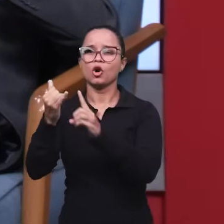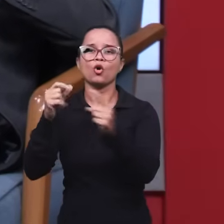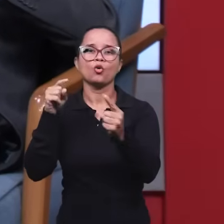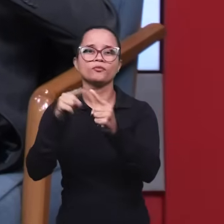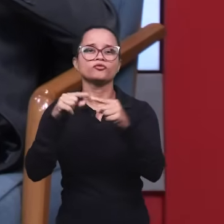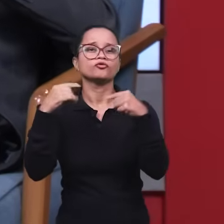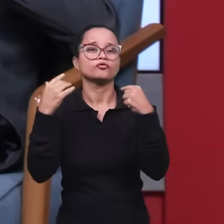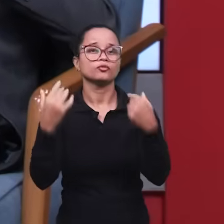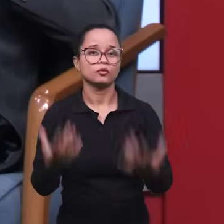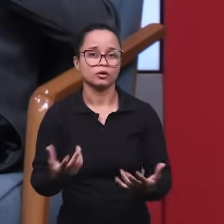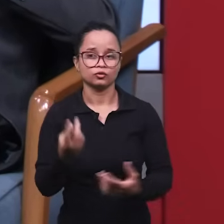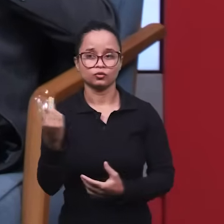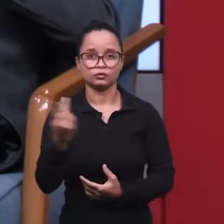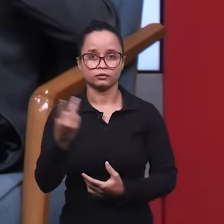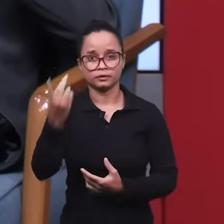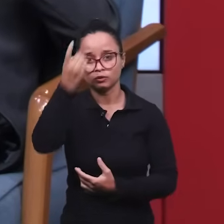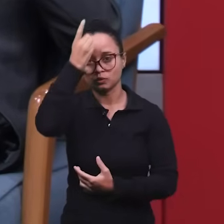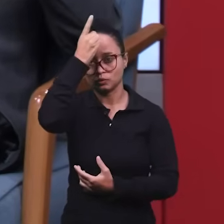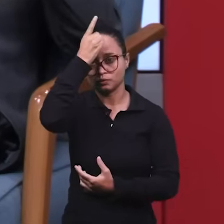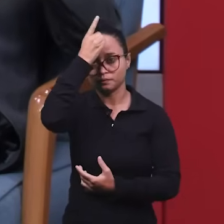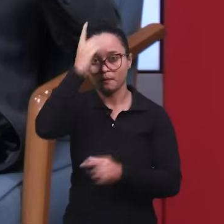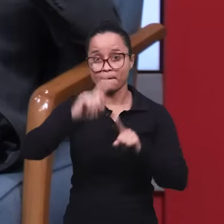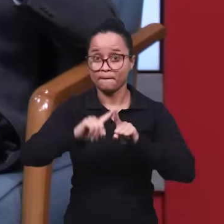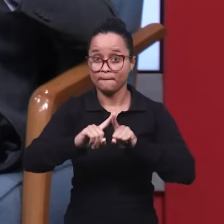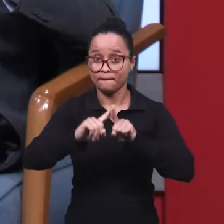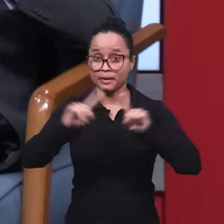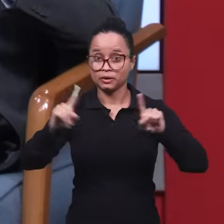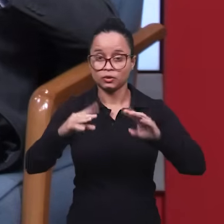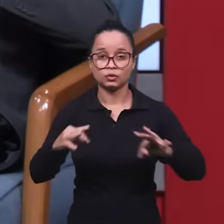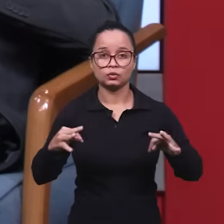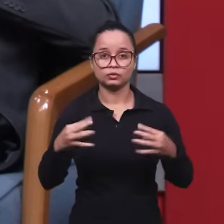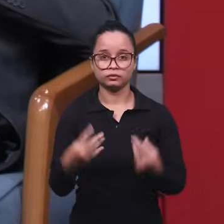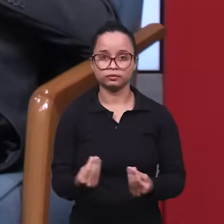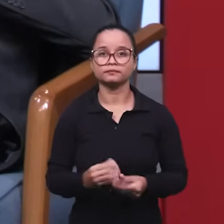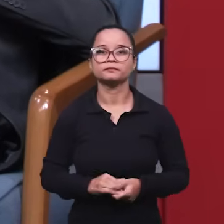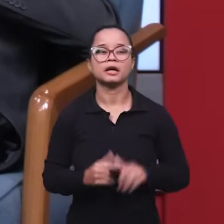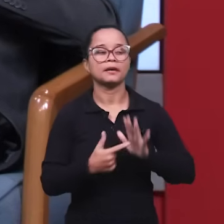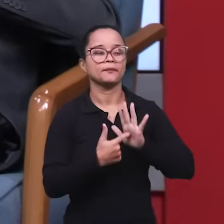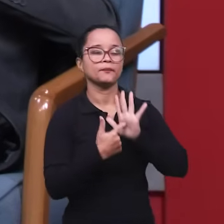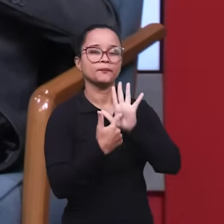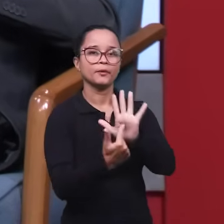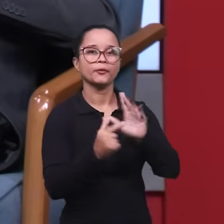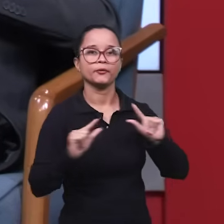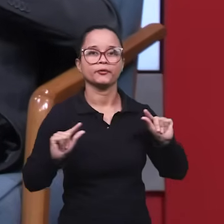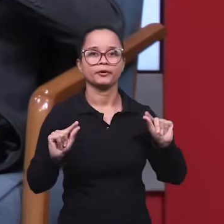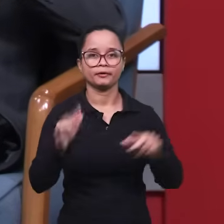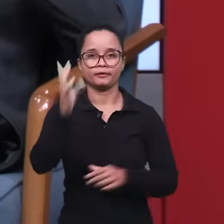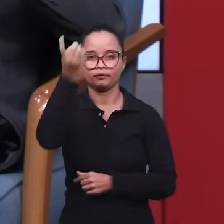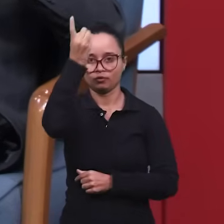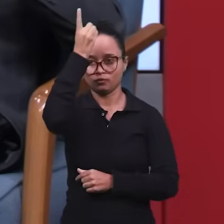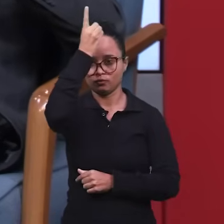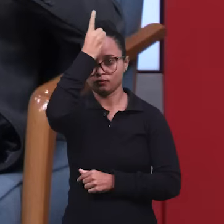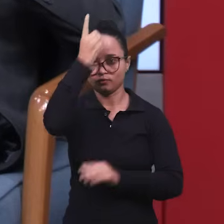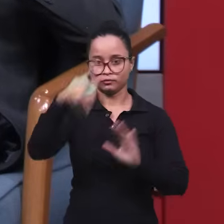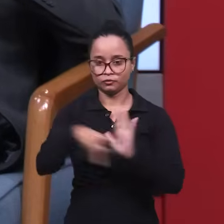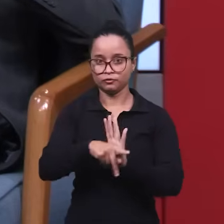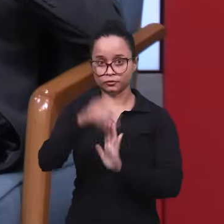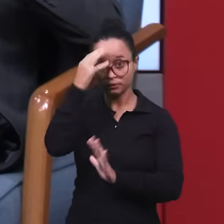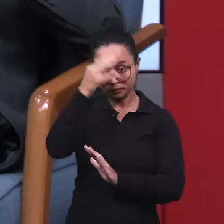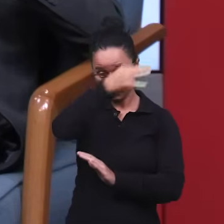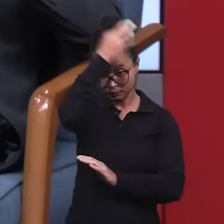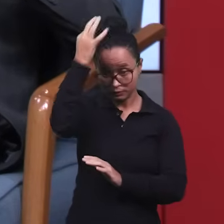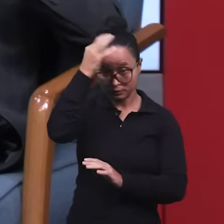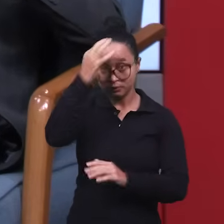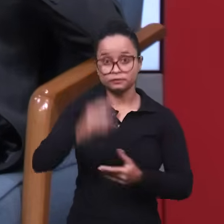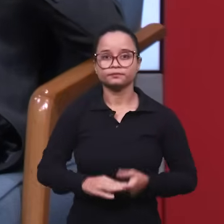interpretação, qual o objetivo dos 2 dons. Mas nisso tudo, ele mostra que os dons eles